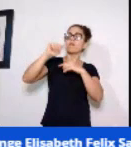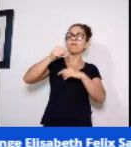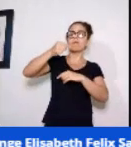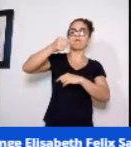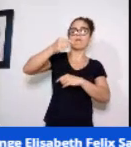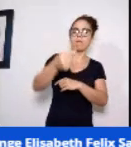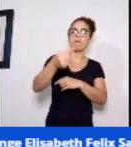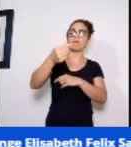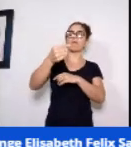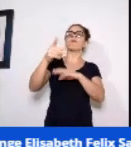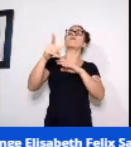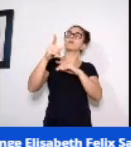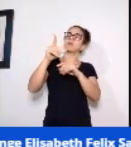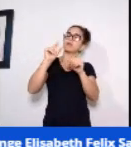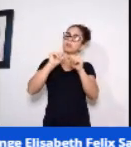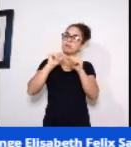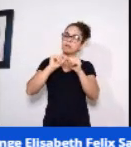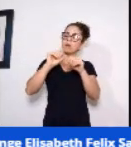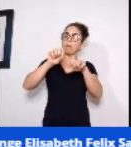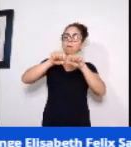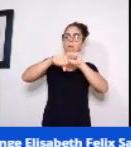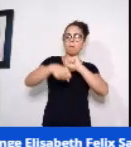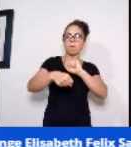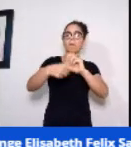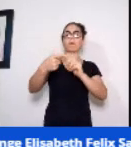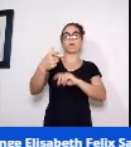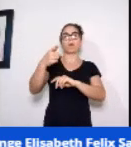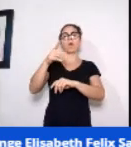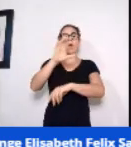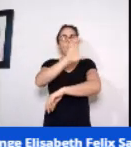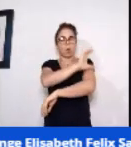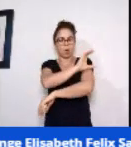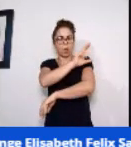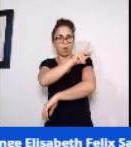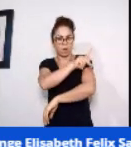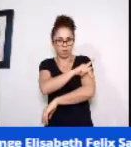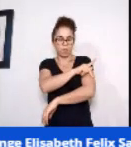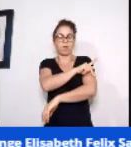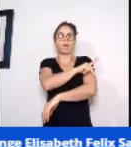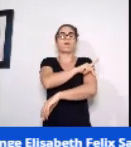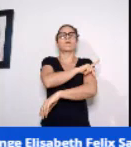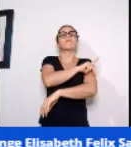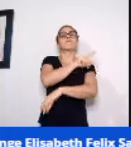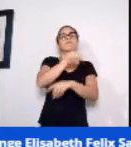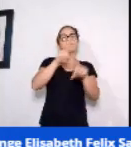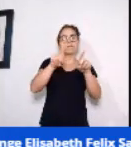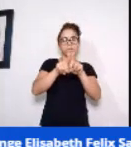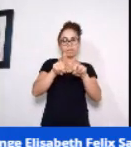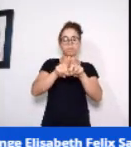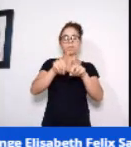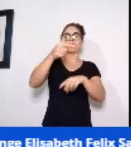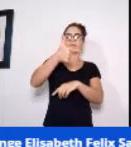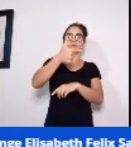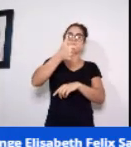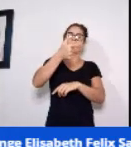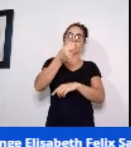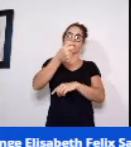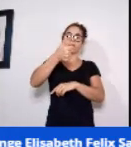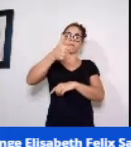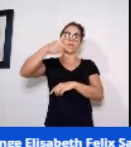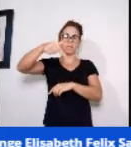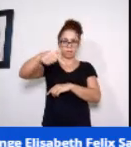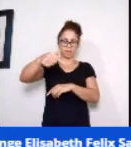processo seletivo, tá, atuei como coordenadora pedagógica. E de 2017 até